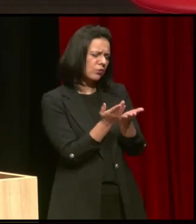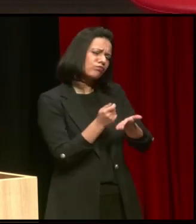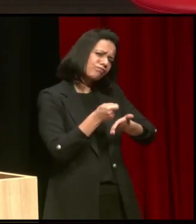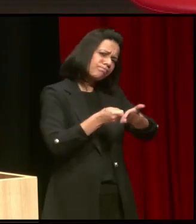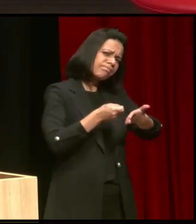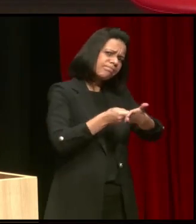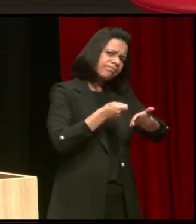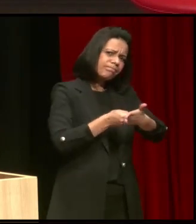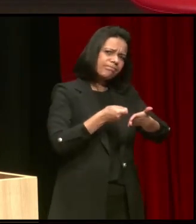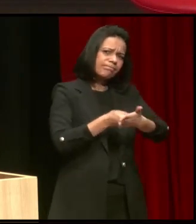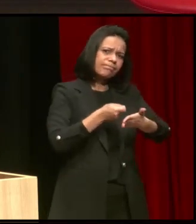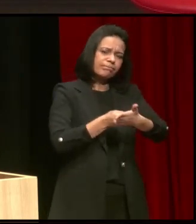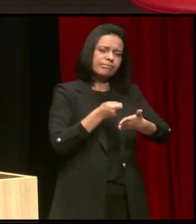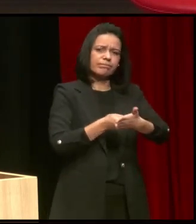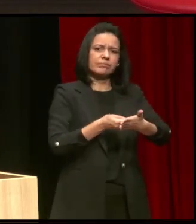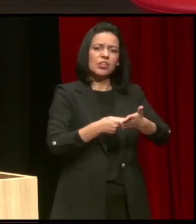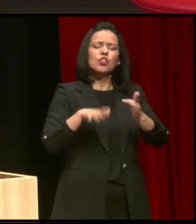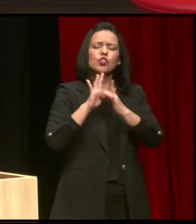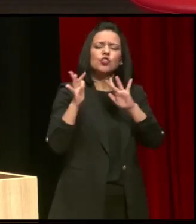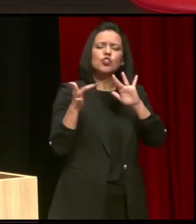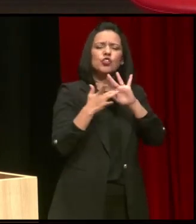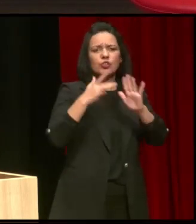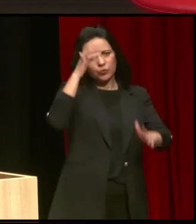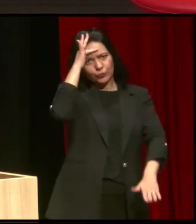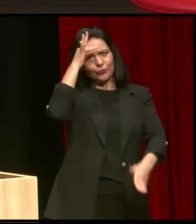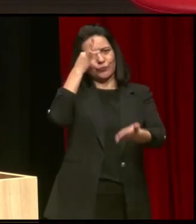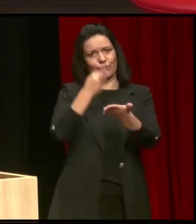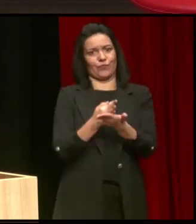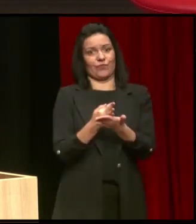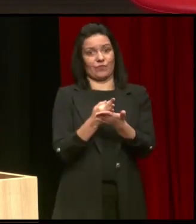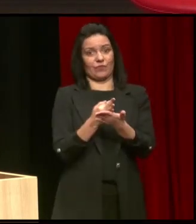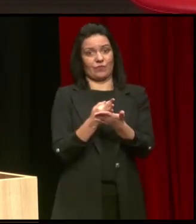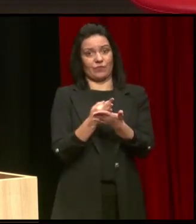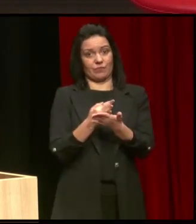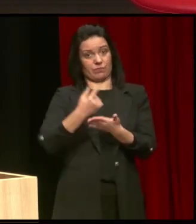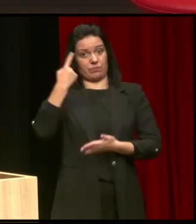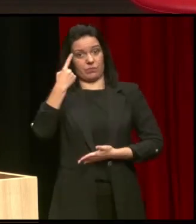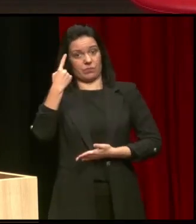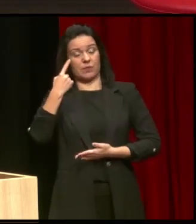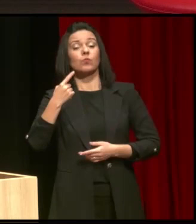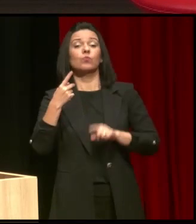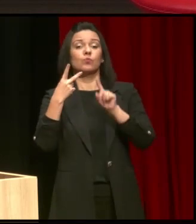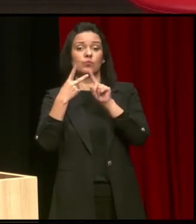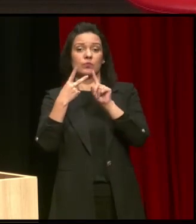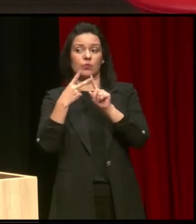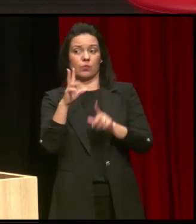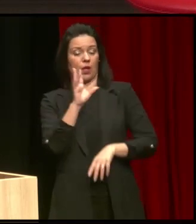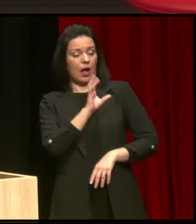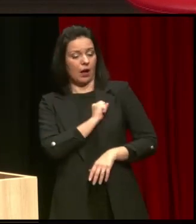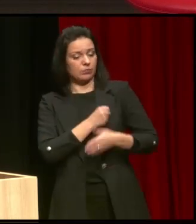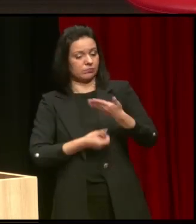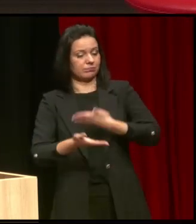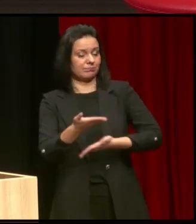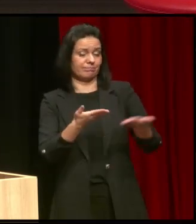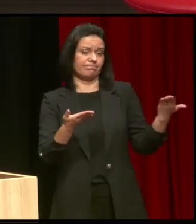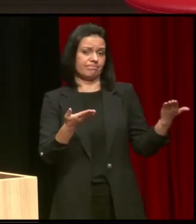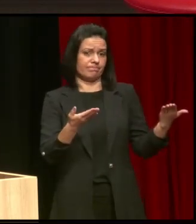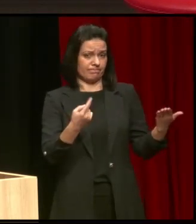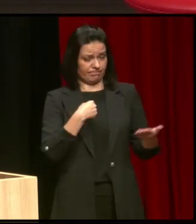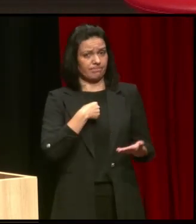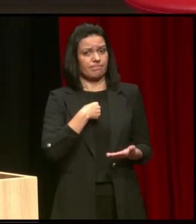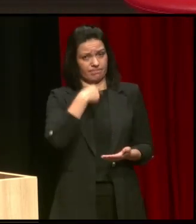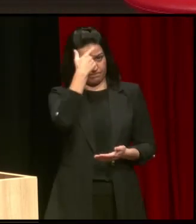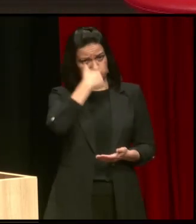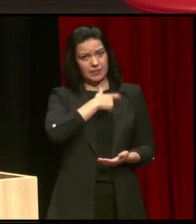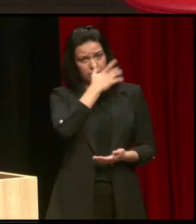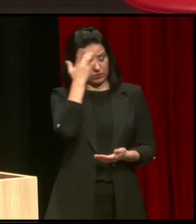Tentar viver pela fé em Jesus, vivendo por amor ao meu próximo. Mas eu continuo sendo pecador, porque eu não sou